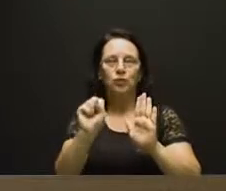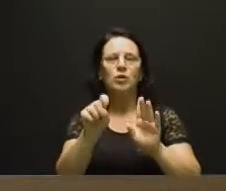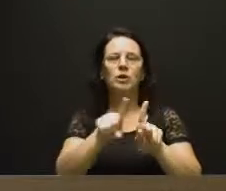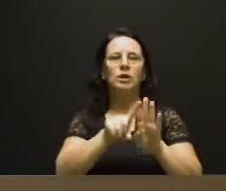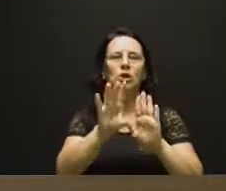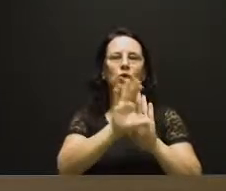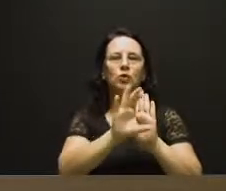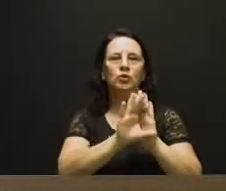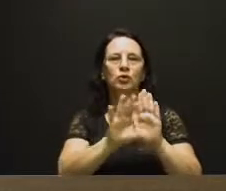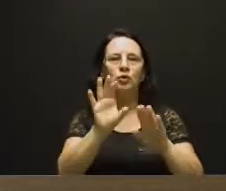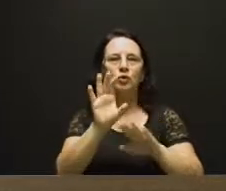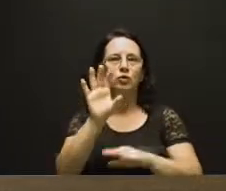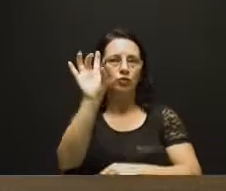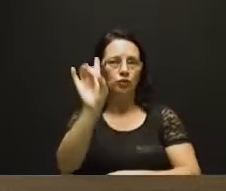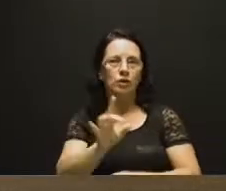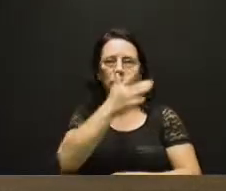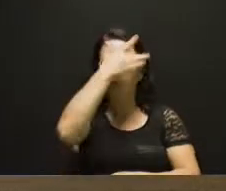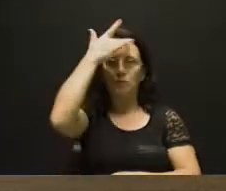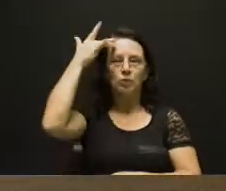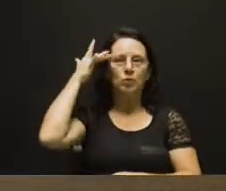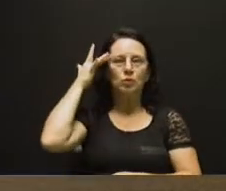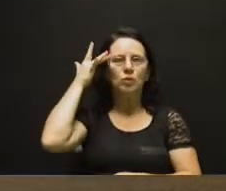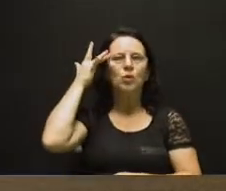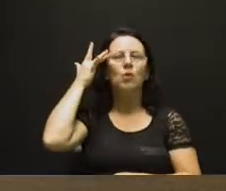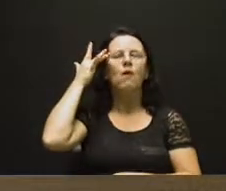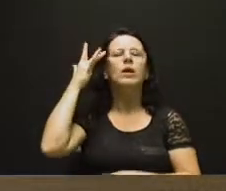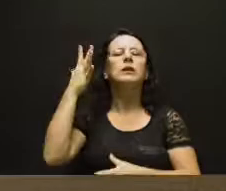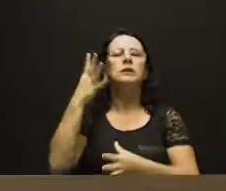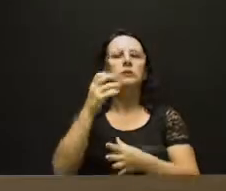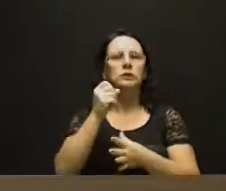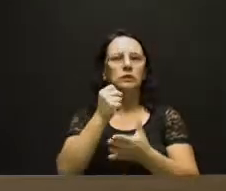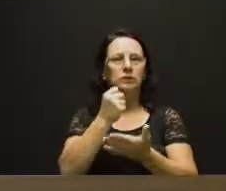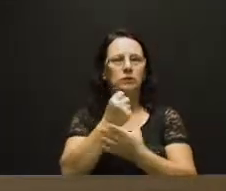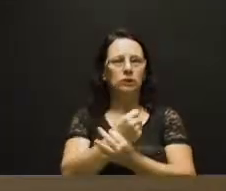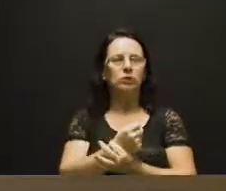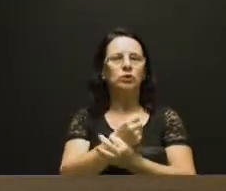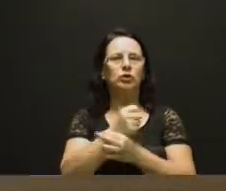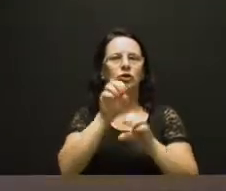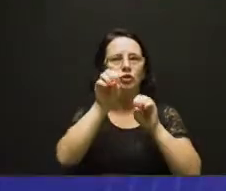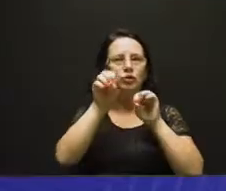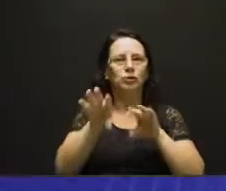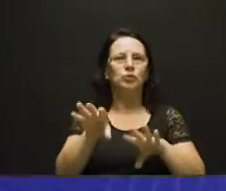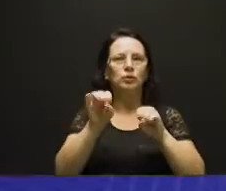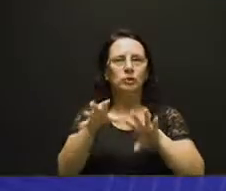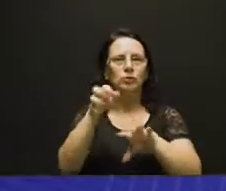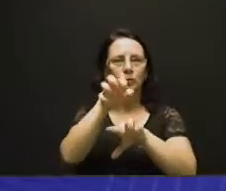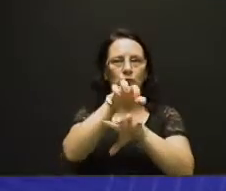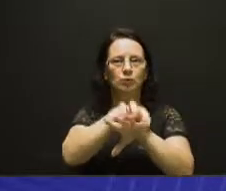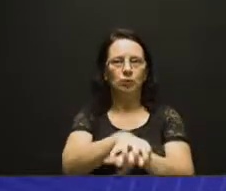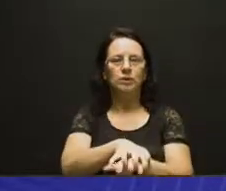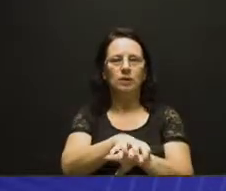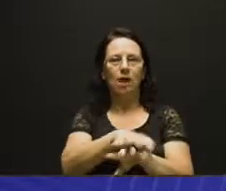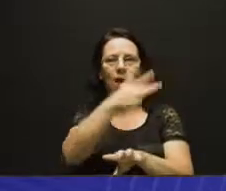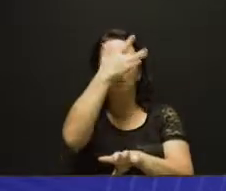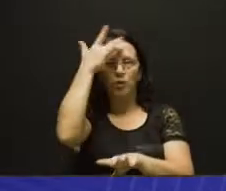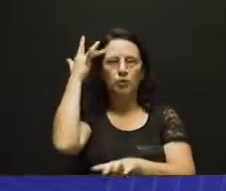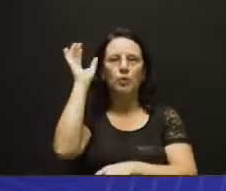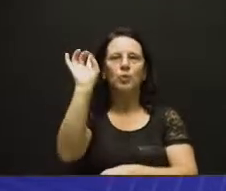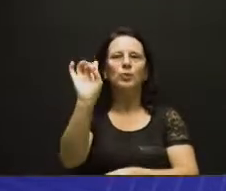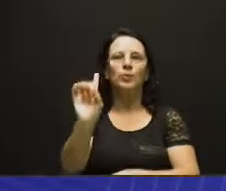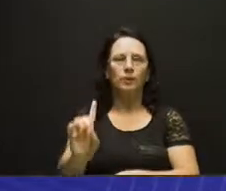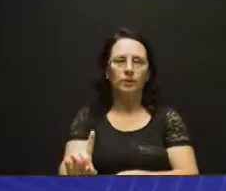constitui direito de toda pessoa com deficiência assegurado o sistema educacional inclusivo ou seja a pessoa com